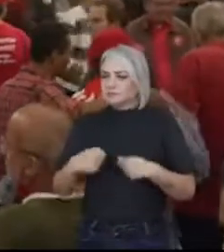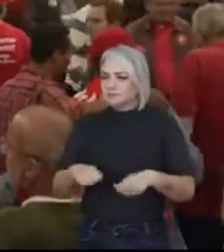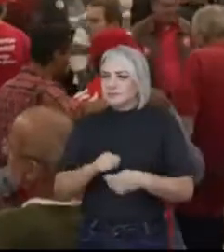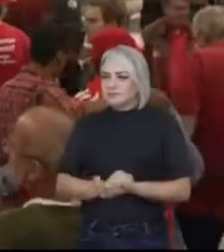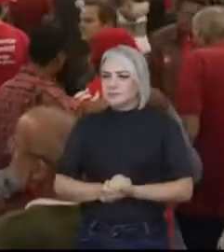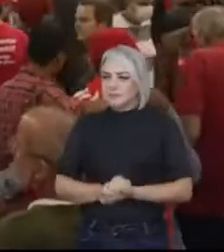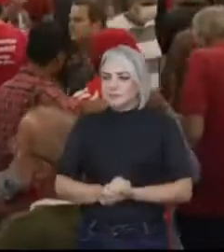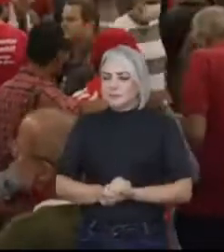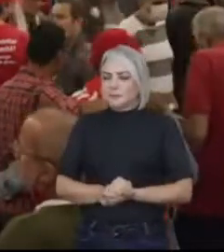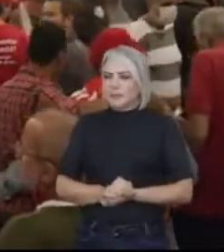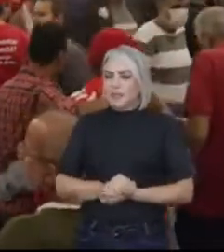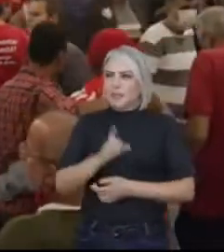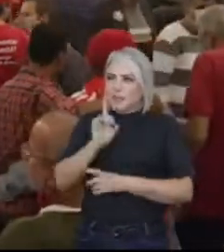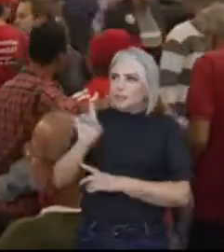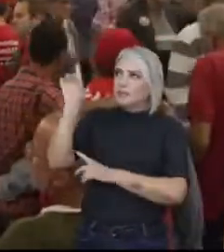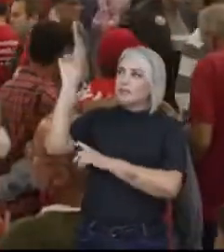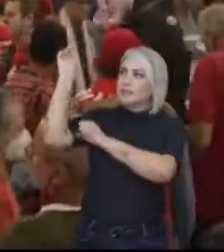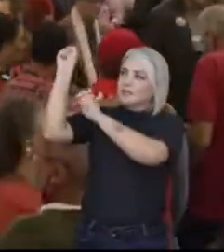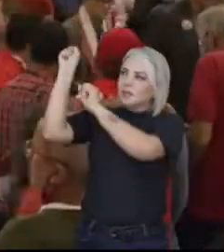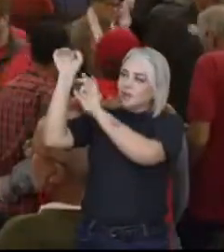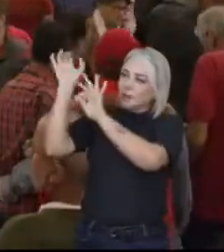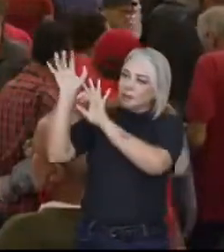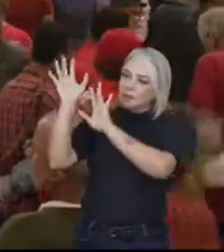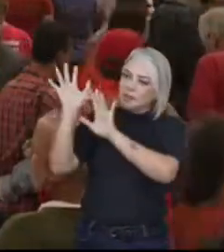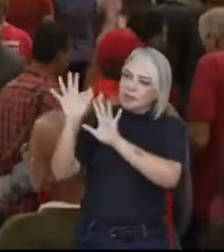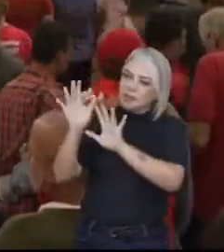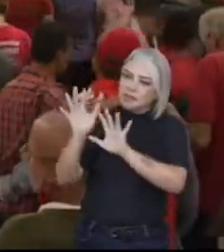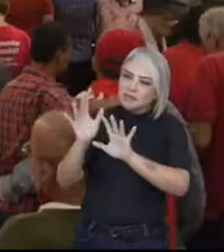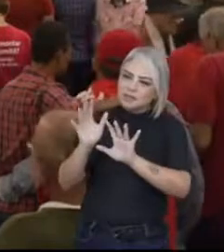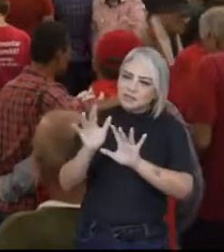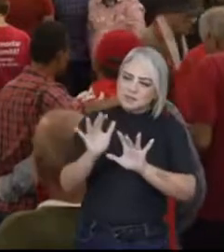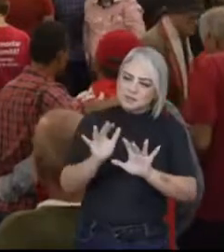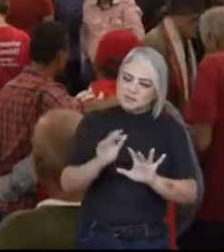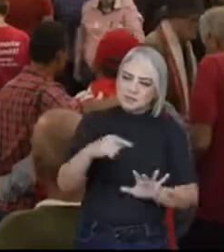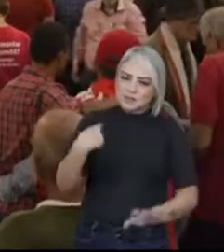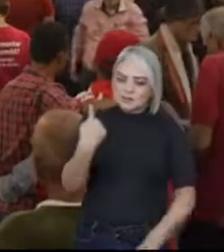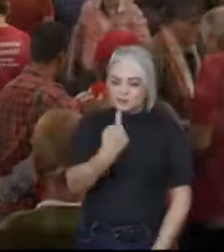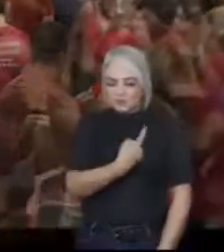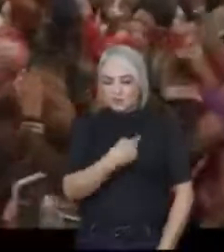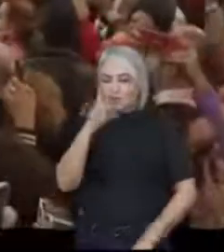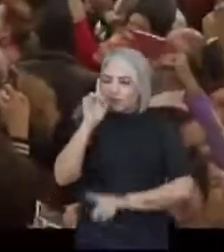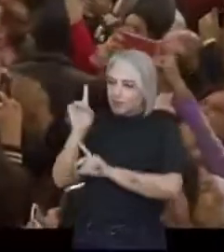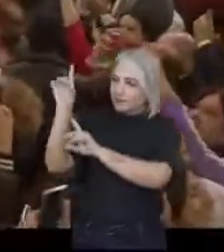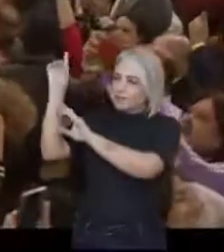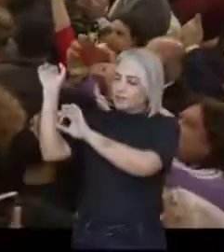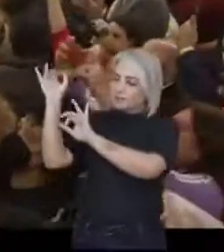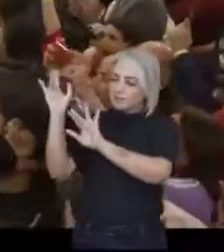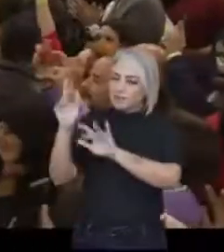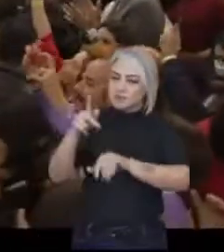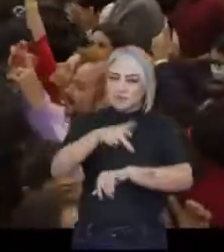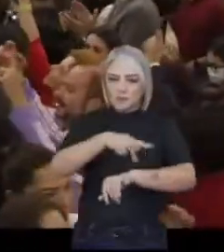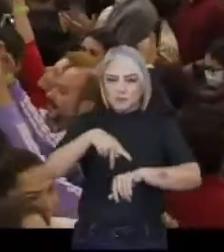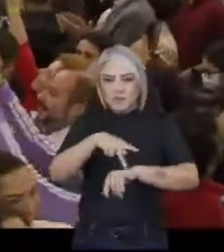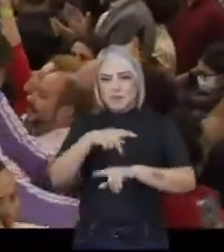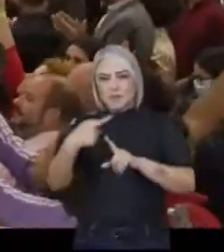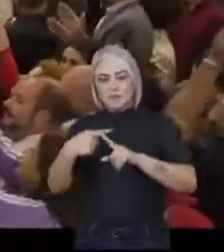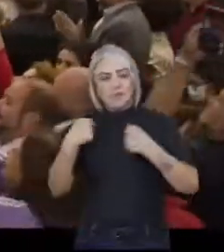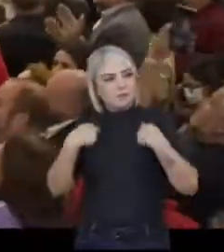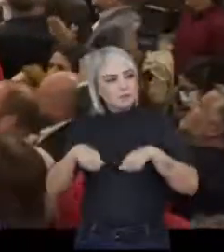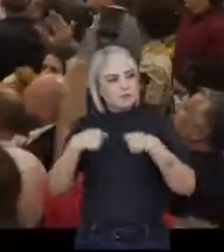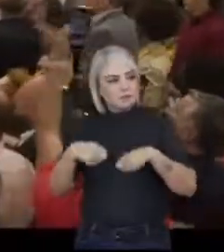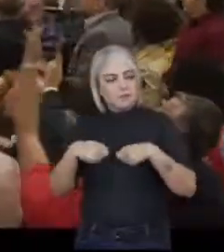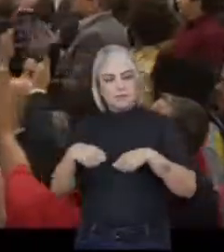Deus abençoe a todos nós. Que Deus abençoe o país, porque esse país está precisando